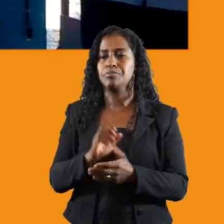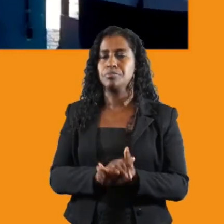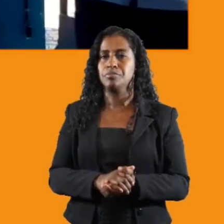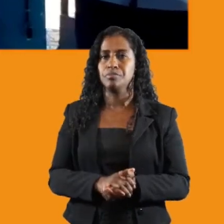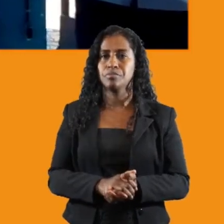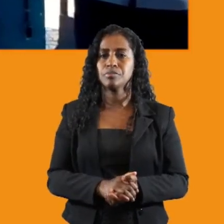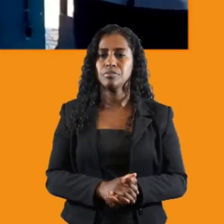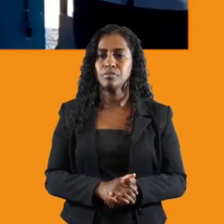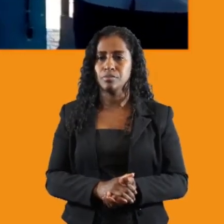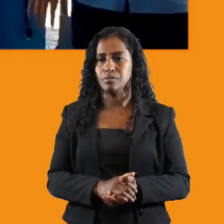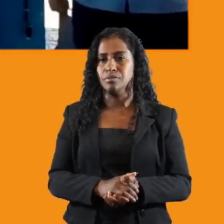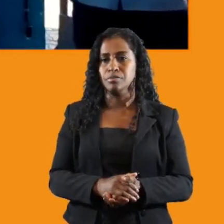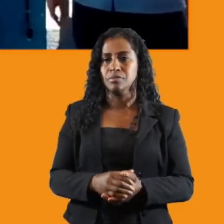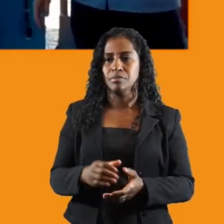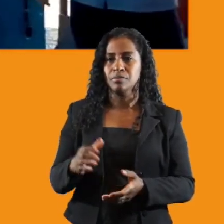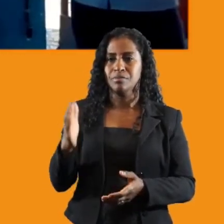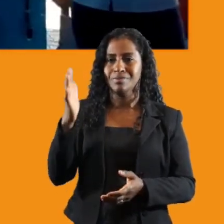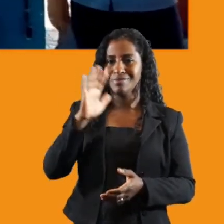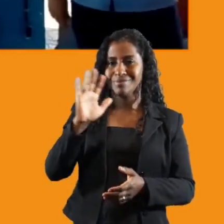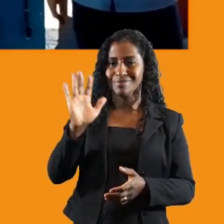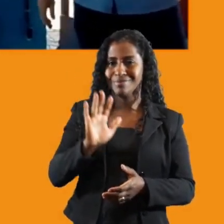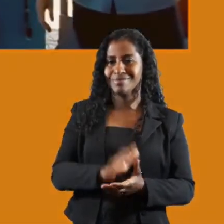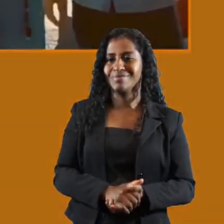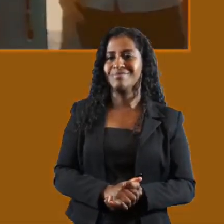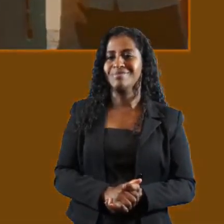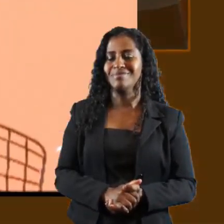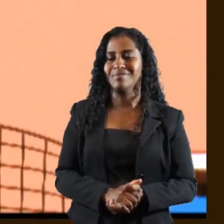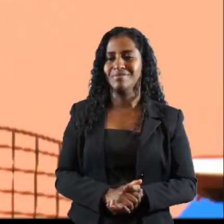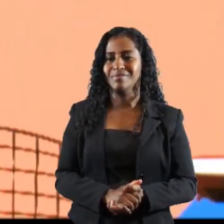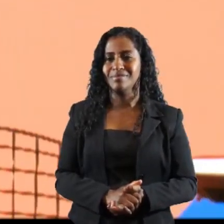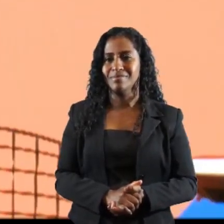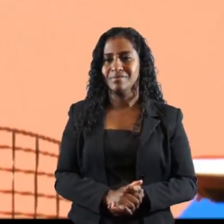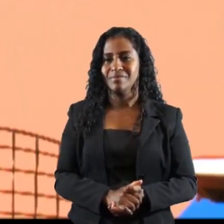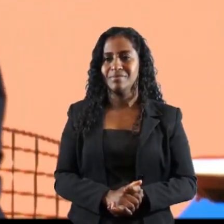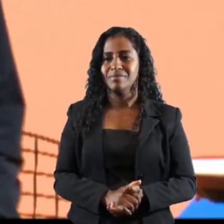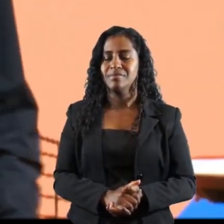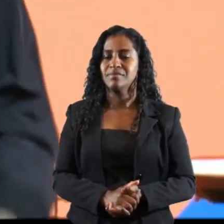Potter! Nós. Pô, dá pra ver a paixão na gurizada, né? E vocês viram, né?